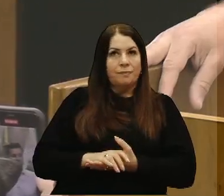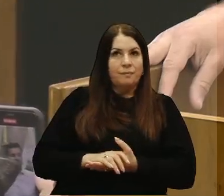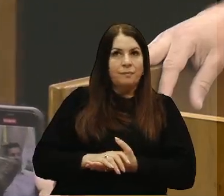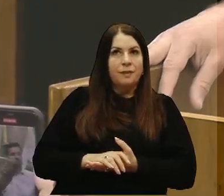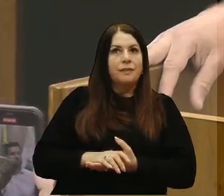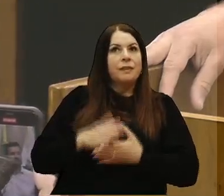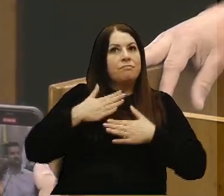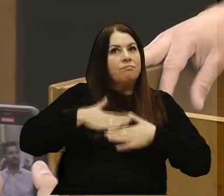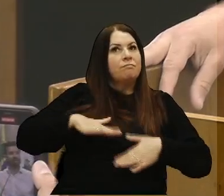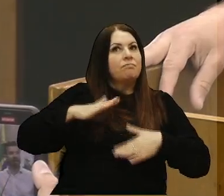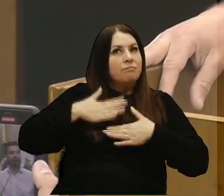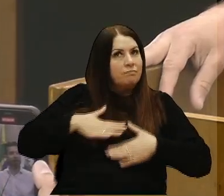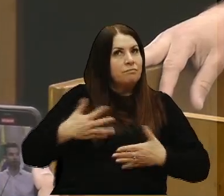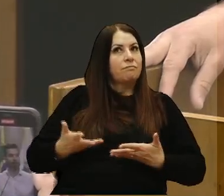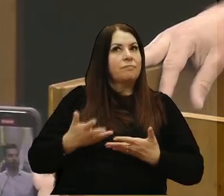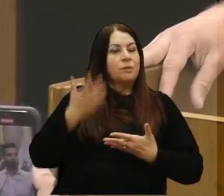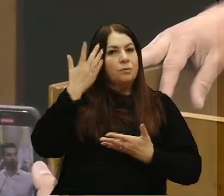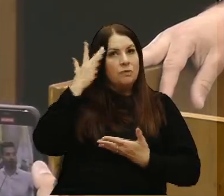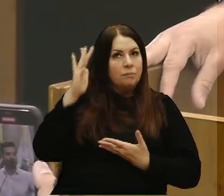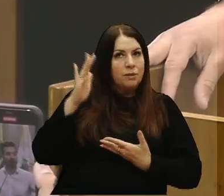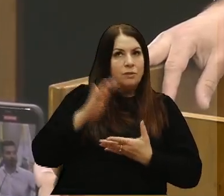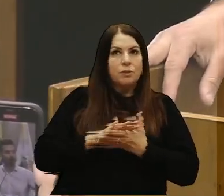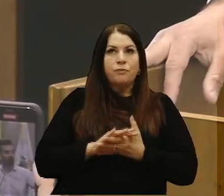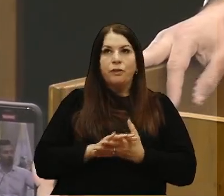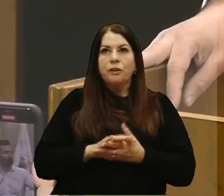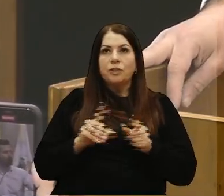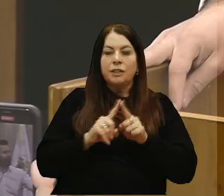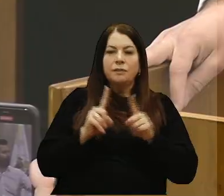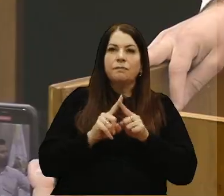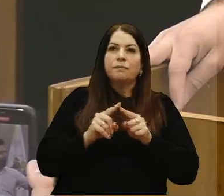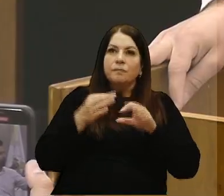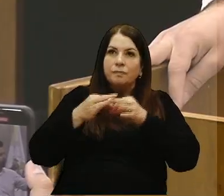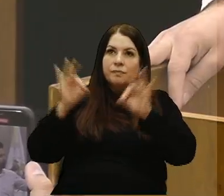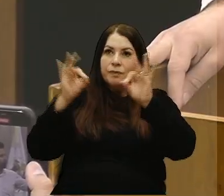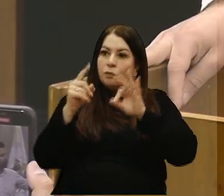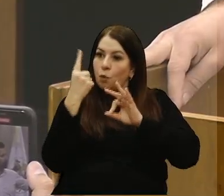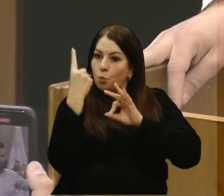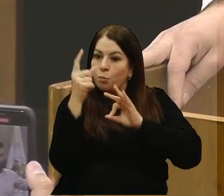dar um alento e quem sabe nós podemos salvar. Se nós conseguimos salvar